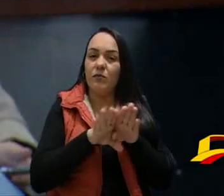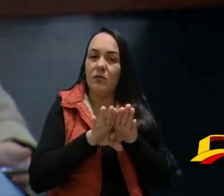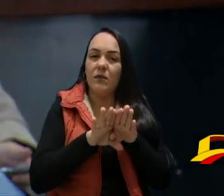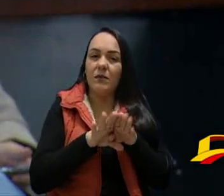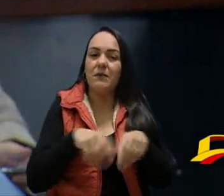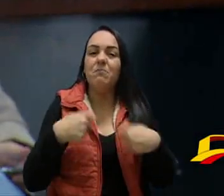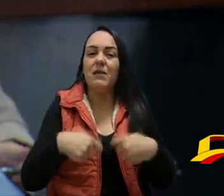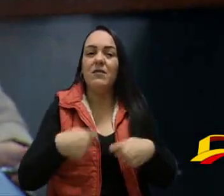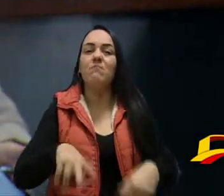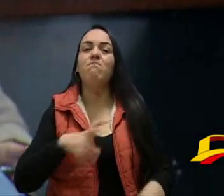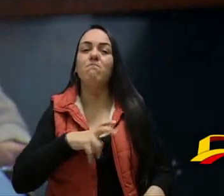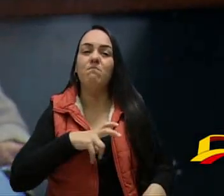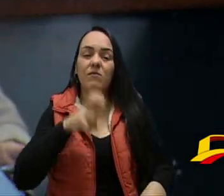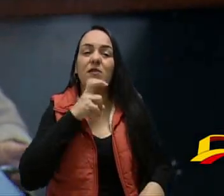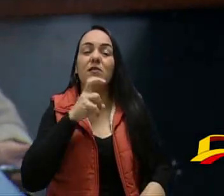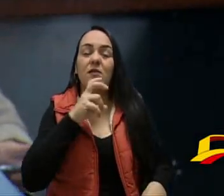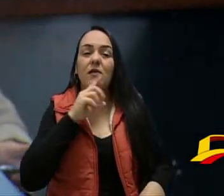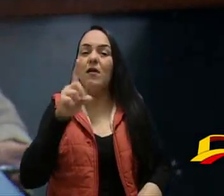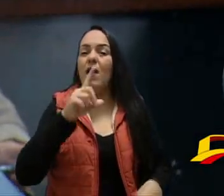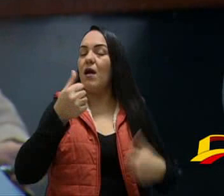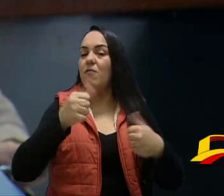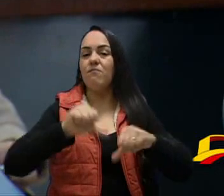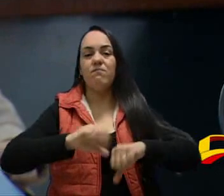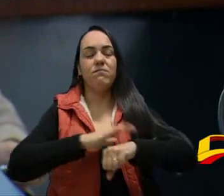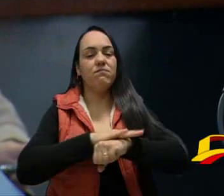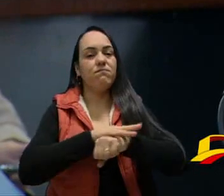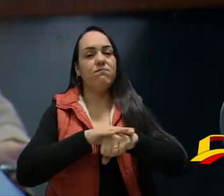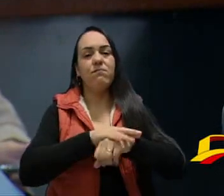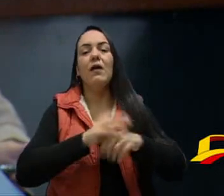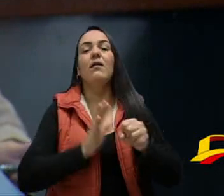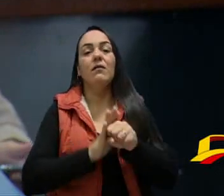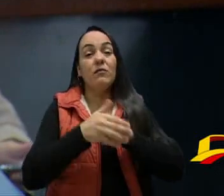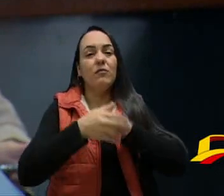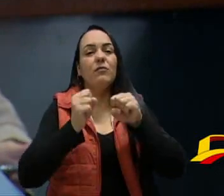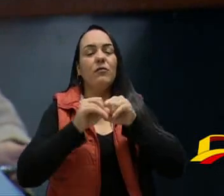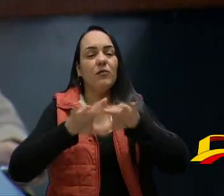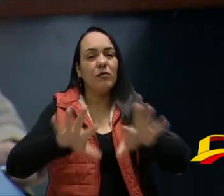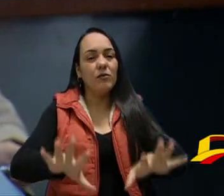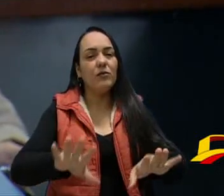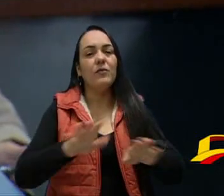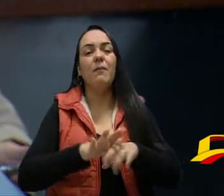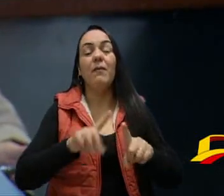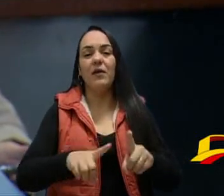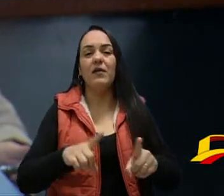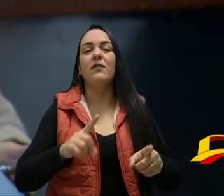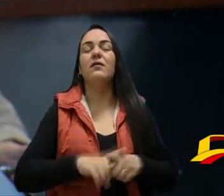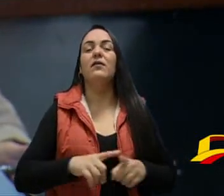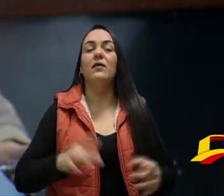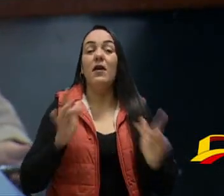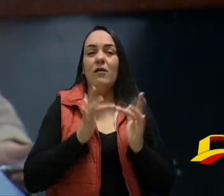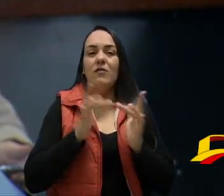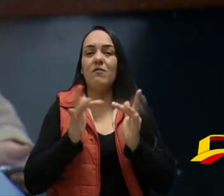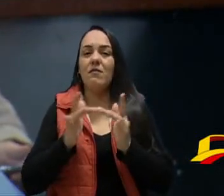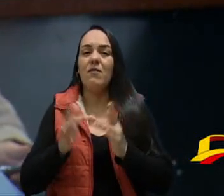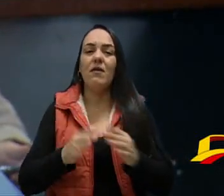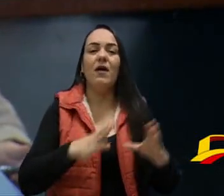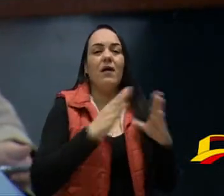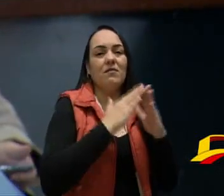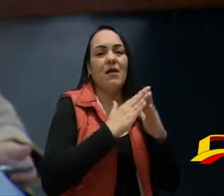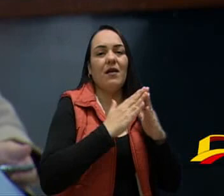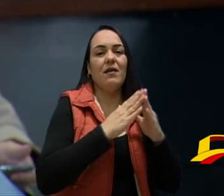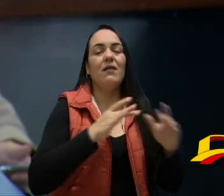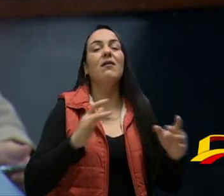foram testadas aqui em sorocaba deram negativos podem se dessem positivos também as todos os seus contatos intradomiciliares